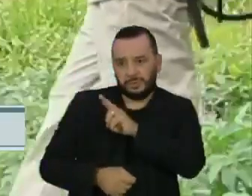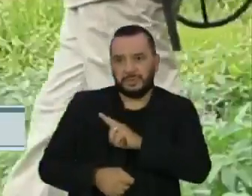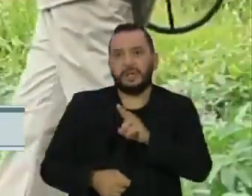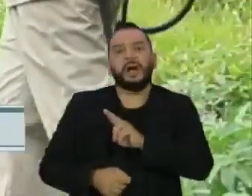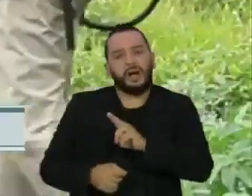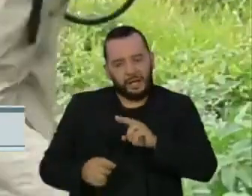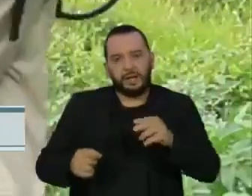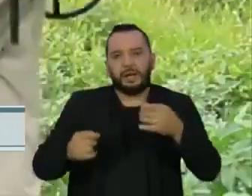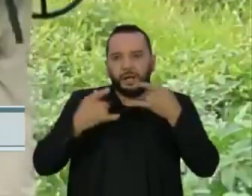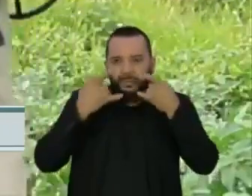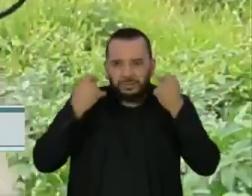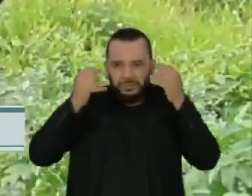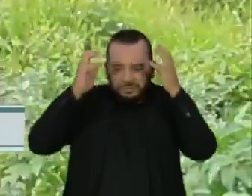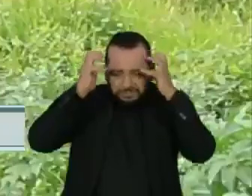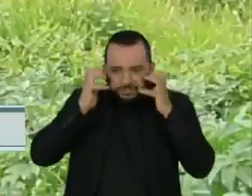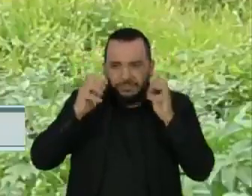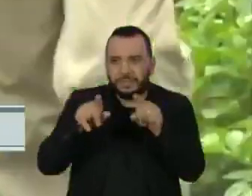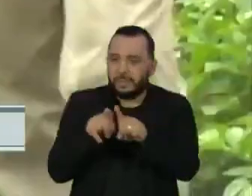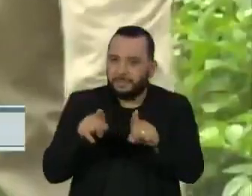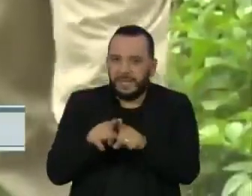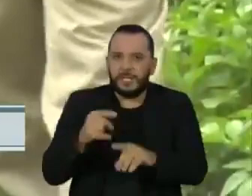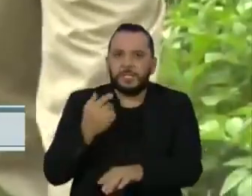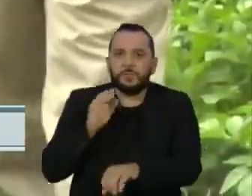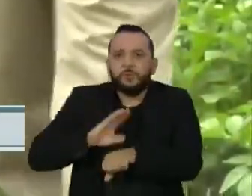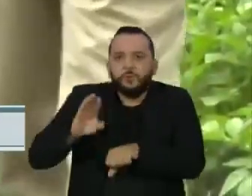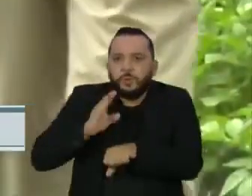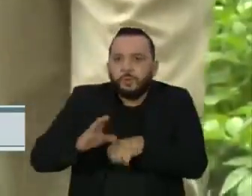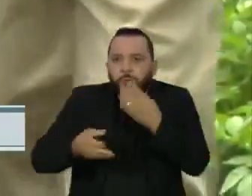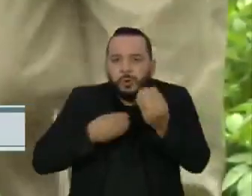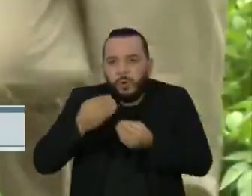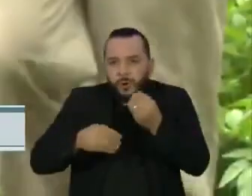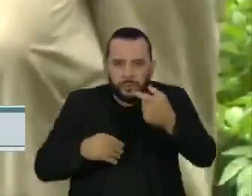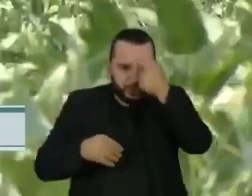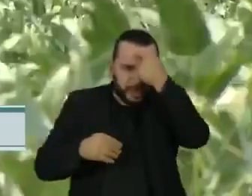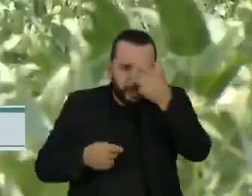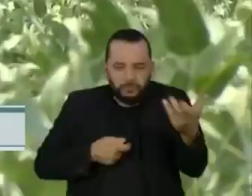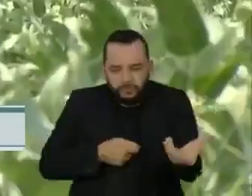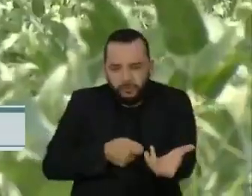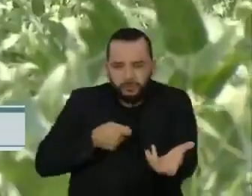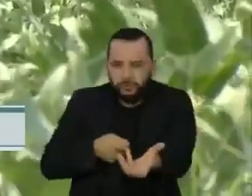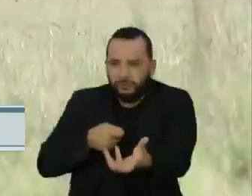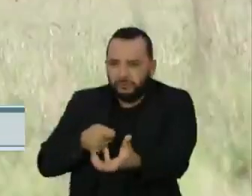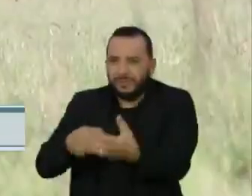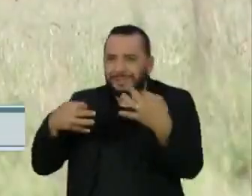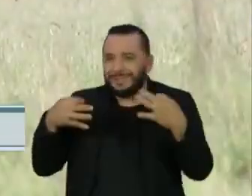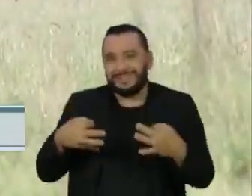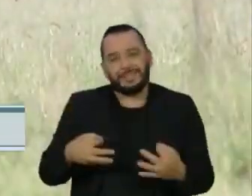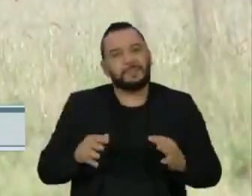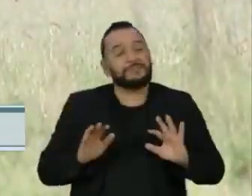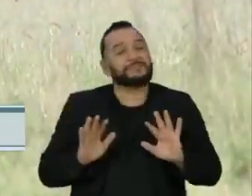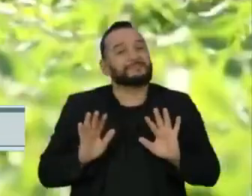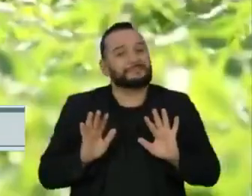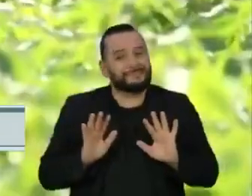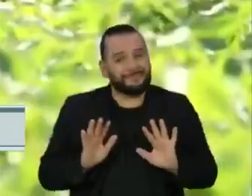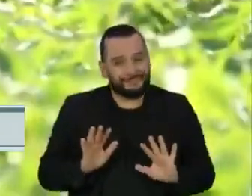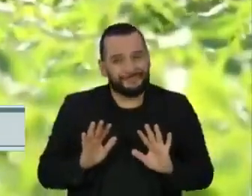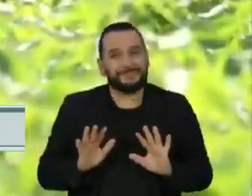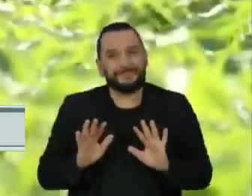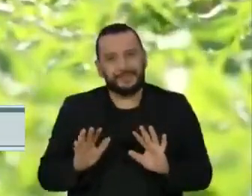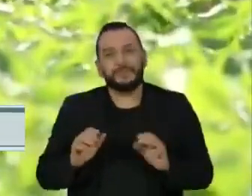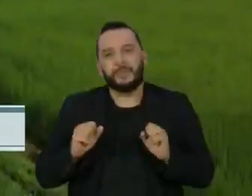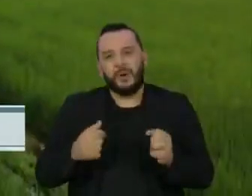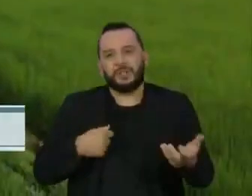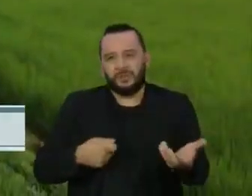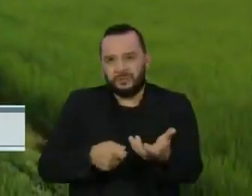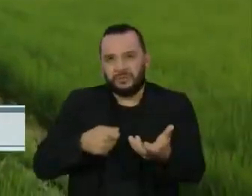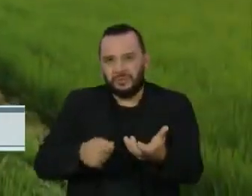por um treinamento para conscientizar sobre os riscos e a aplicação adequada. Mas os pesticidas também podem contaminar